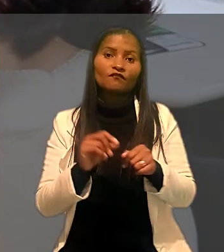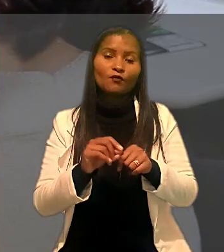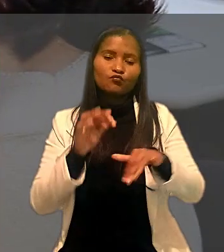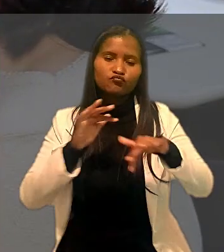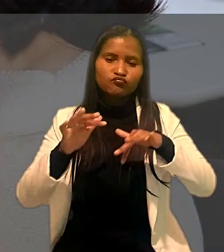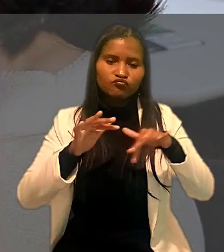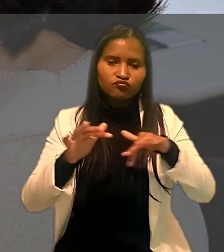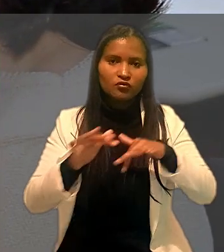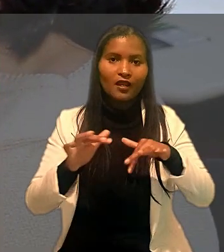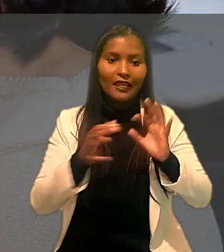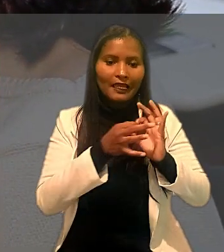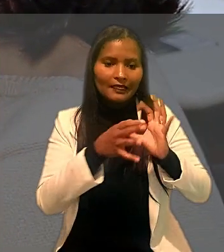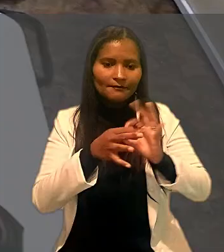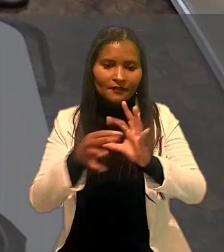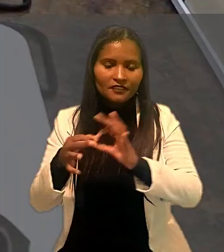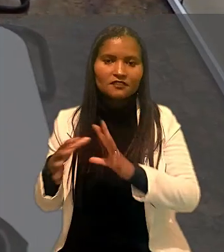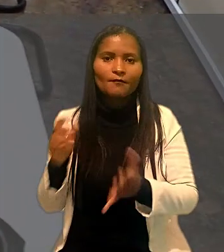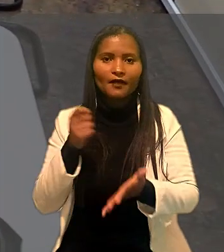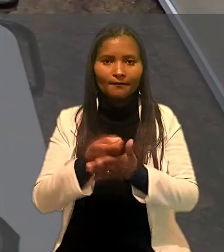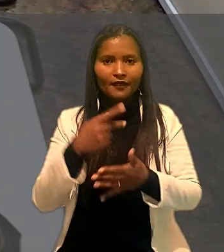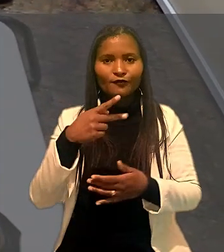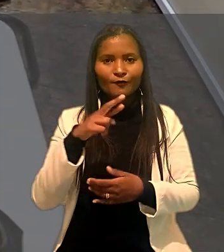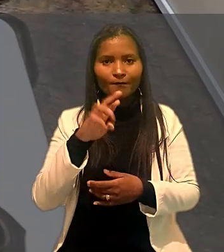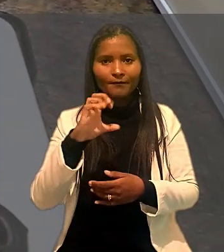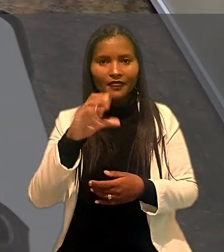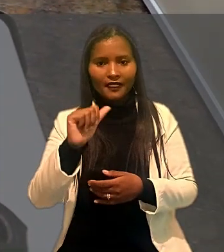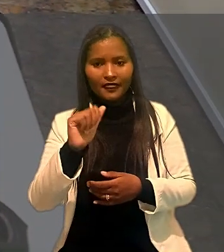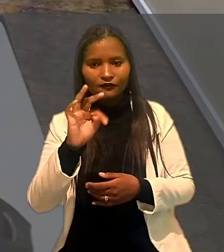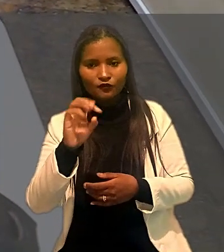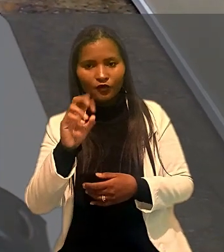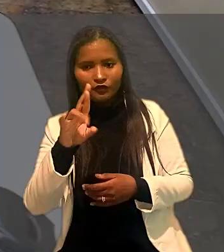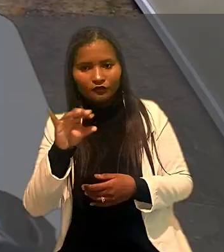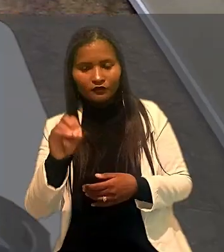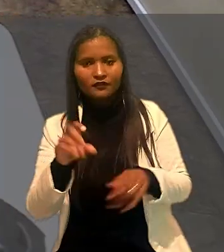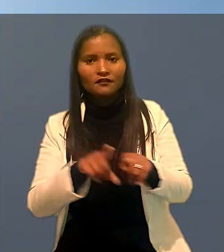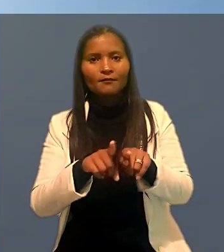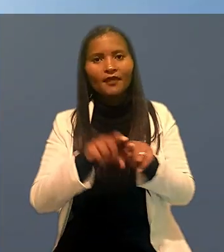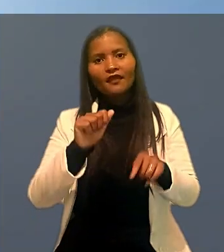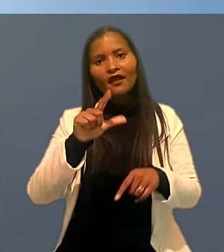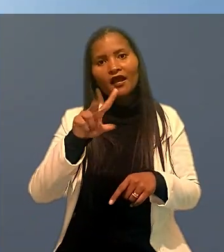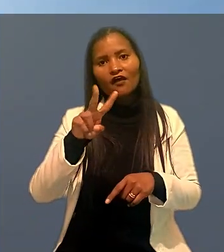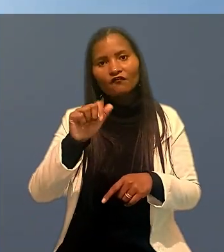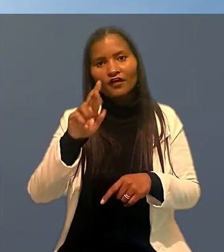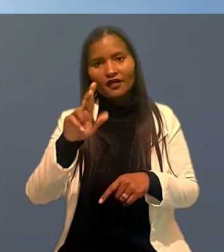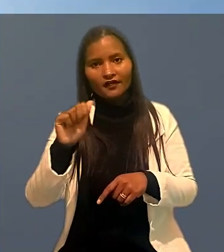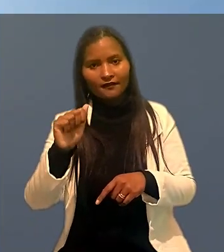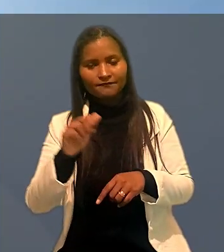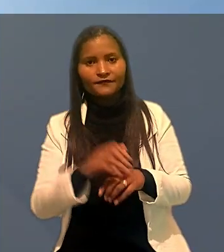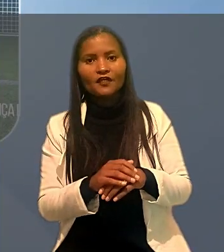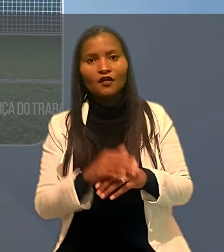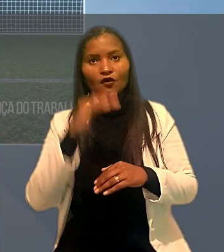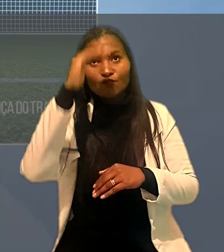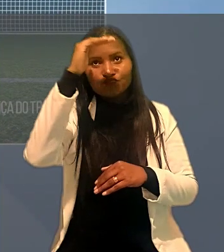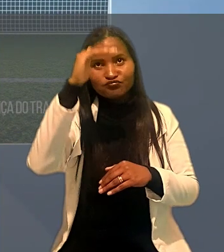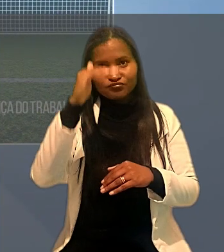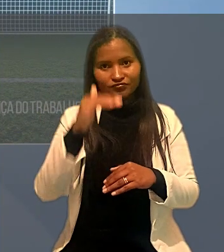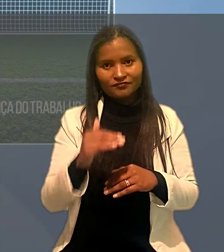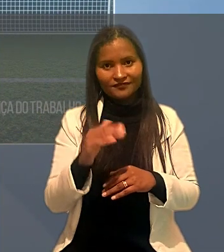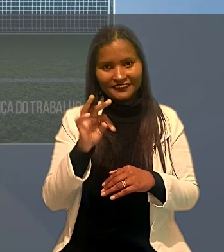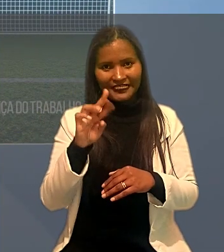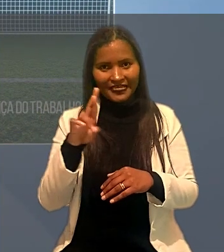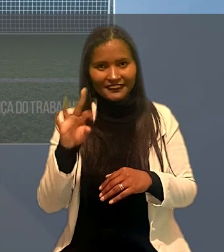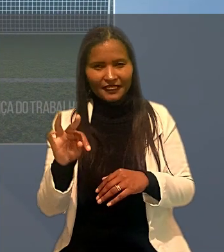realizados mutirões para liberação de pagamento por meio de precatórios e alvarás. O ranking dos tribunais regionais do trabalho